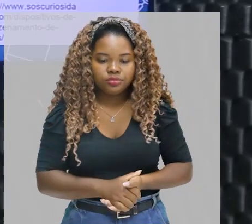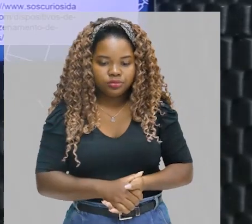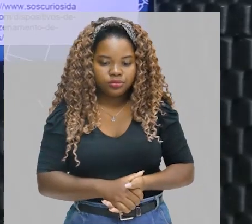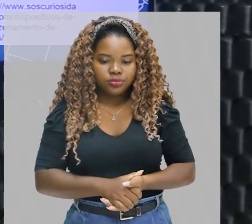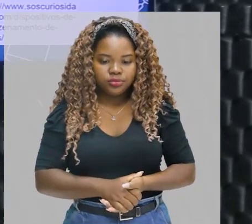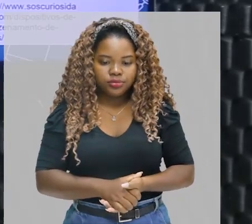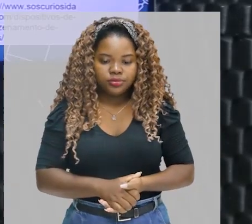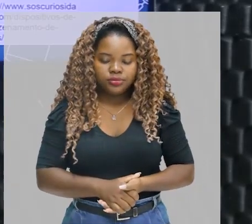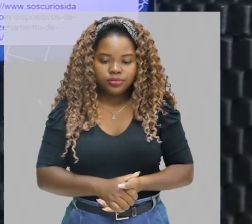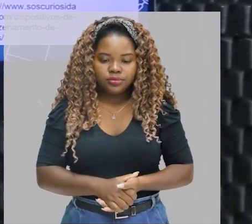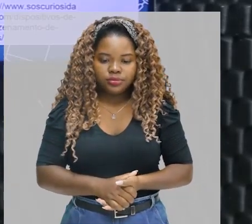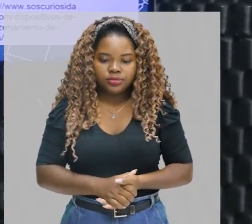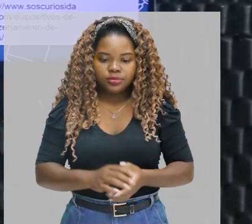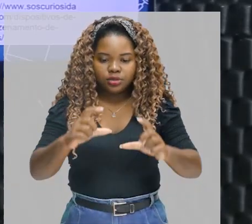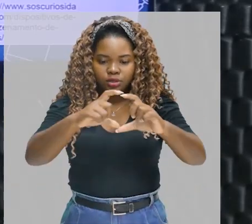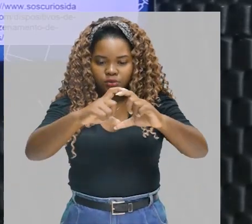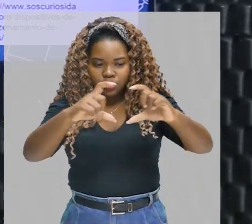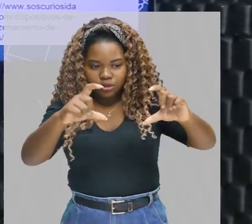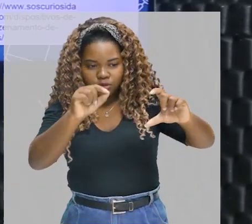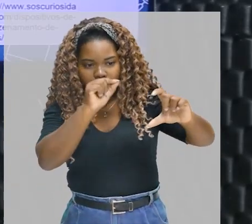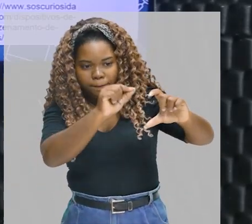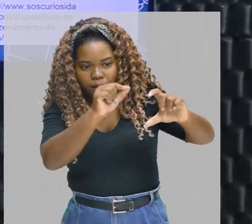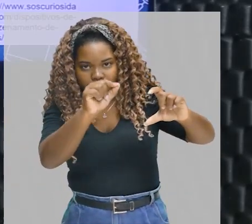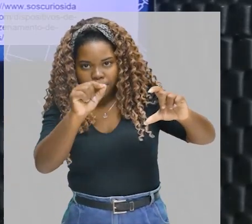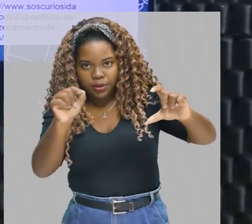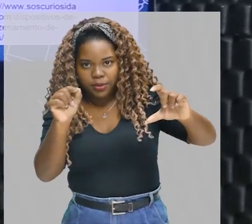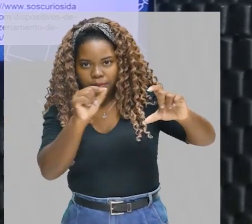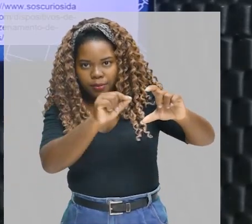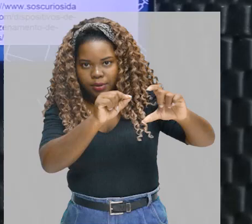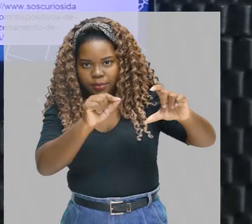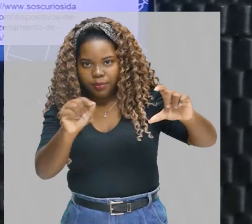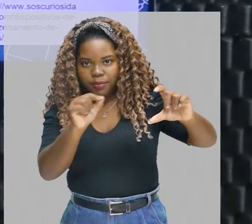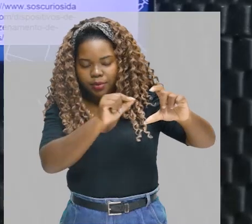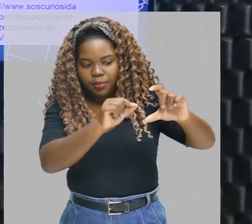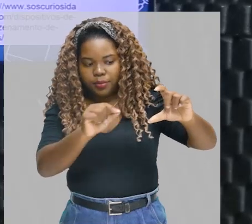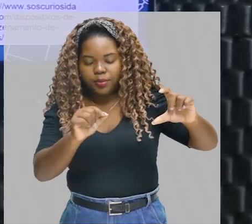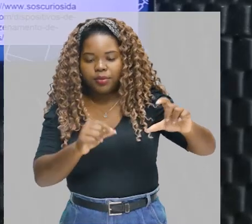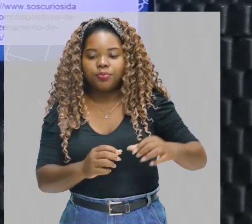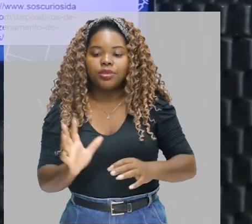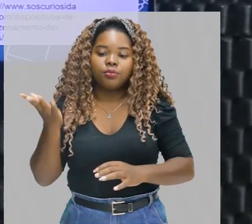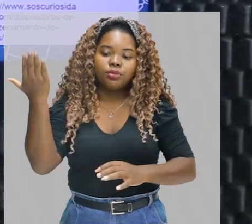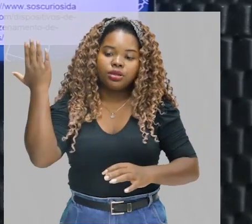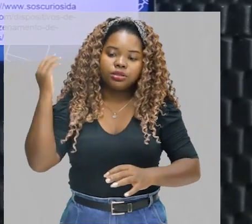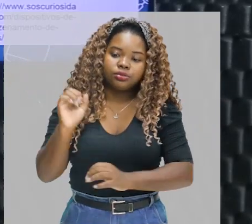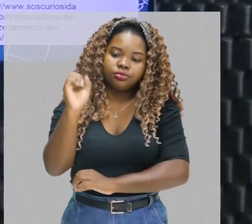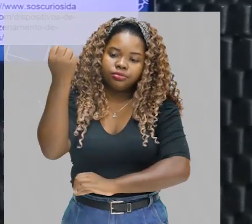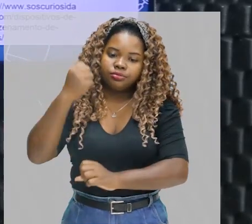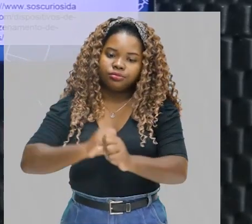O cartãozinho que é todo furadinho. Antigamente, por exemplo, as indústrias,